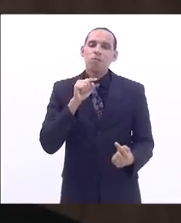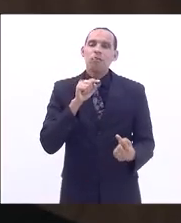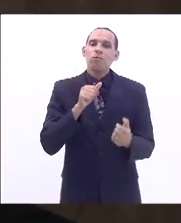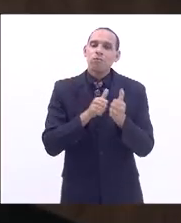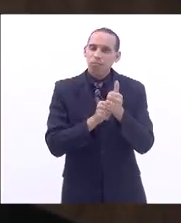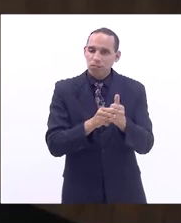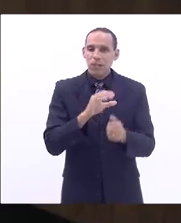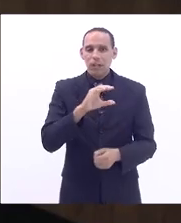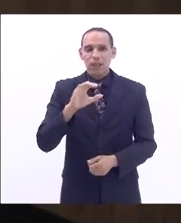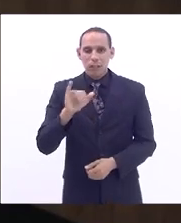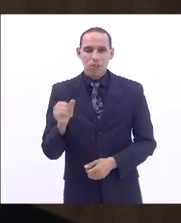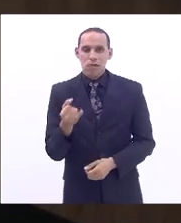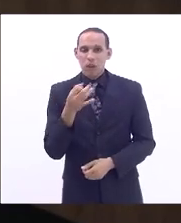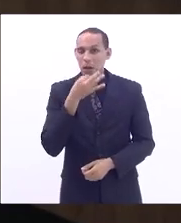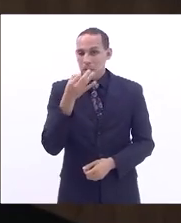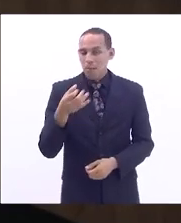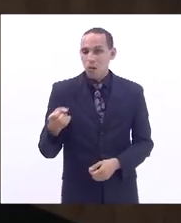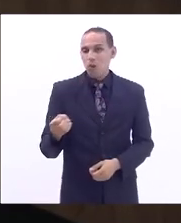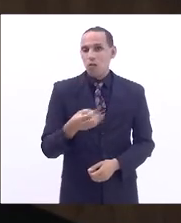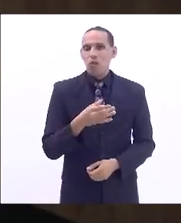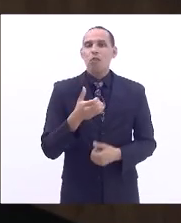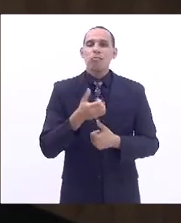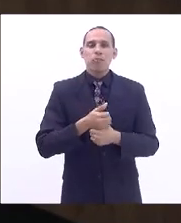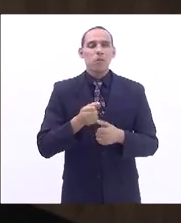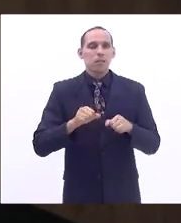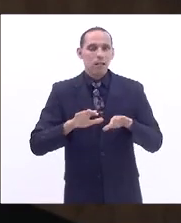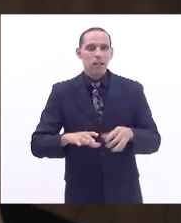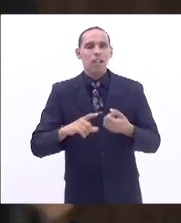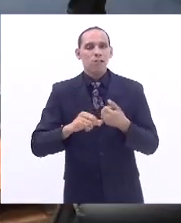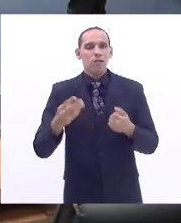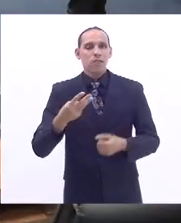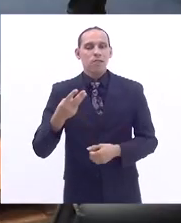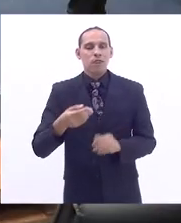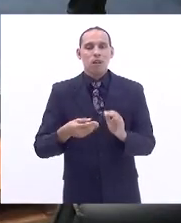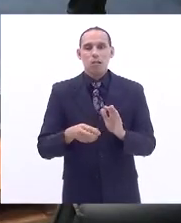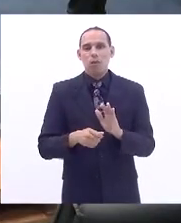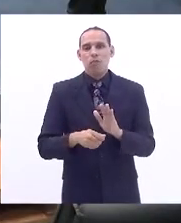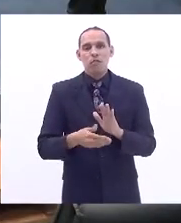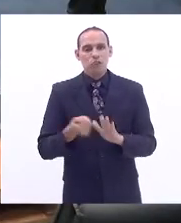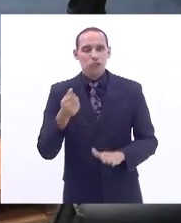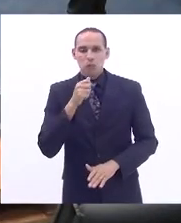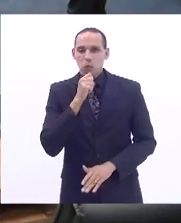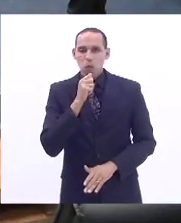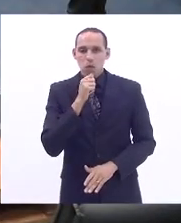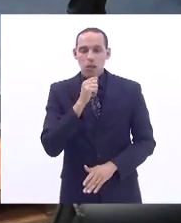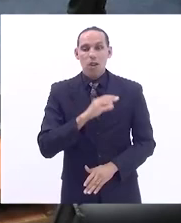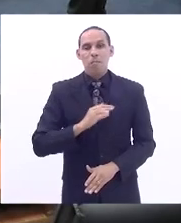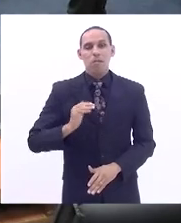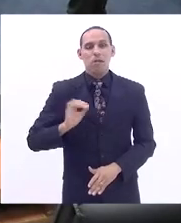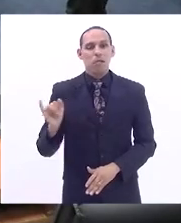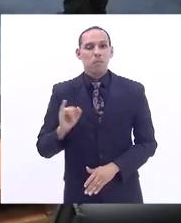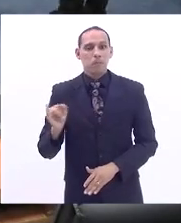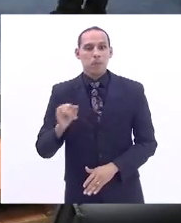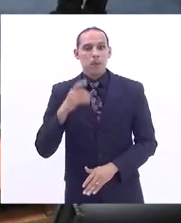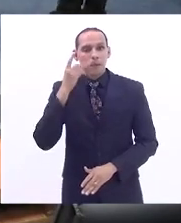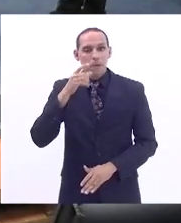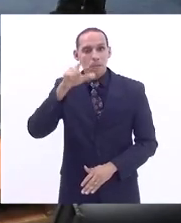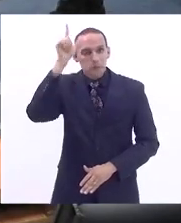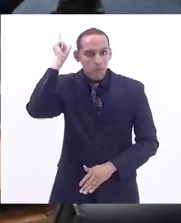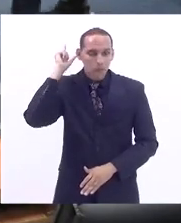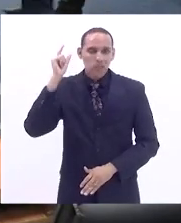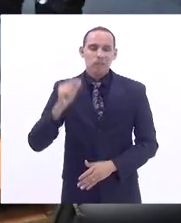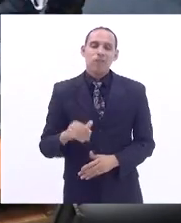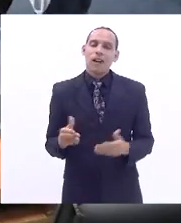com a ccj no novo parecia que mantém um substitutivos em um artigo 3º da comissão de tributação Deputado Luiz Paulo